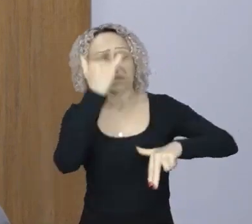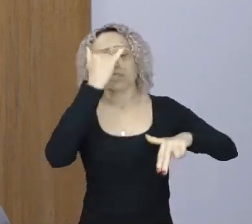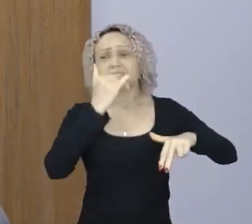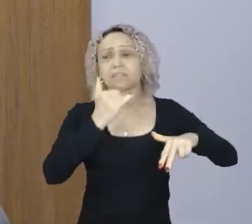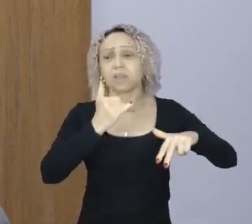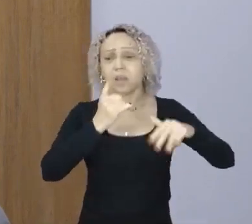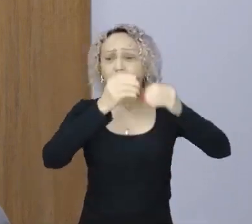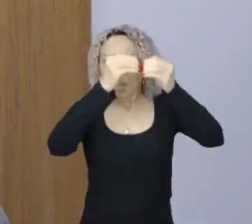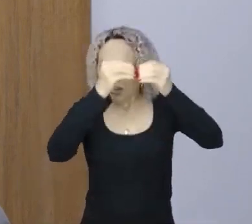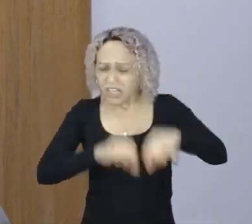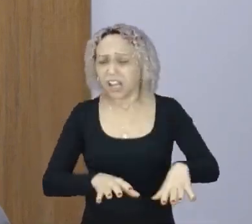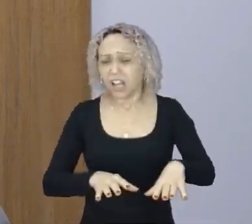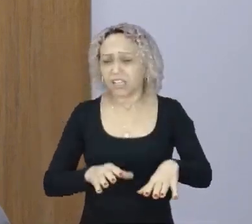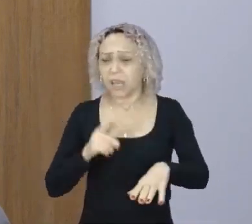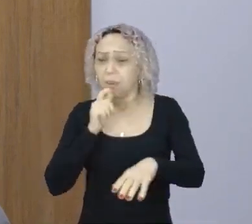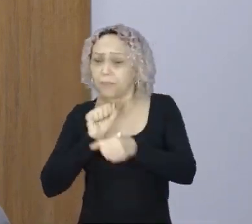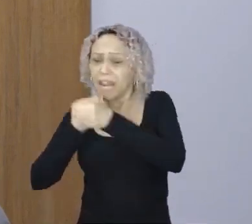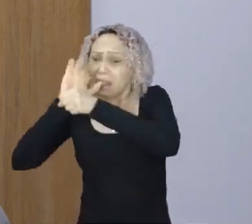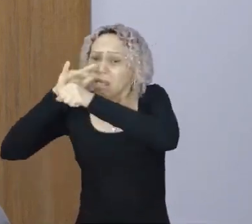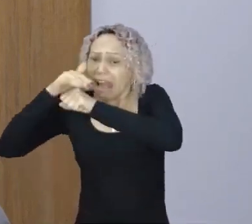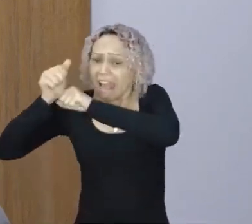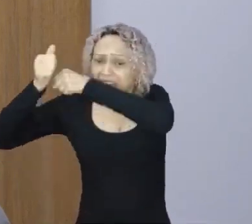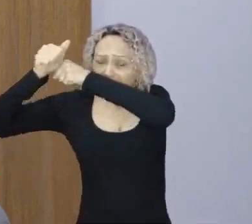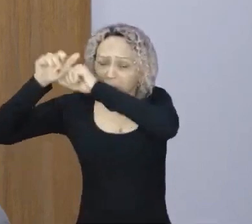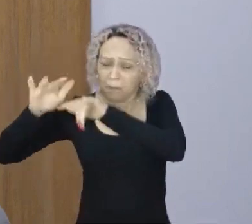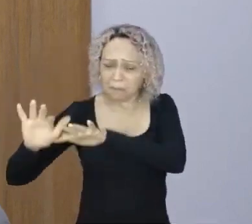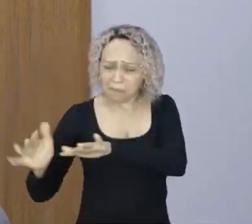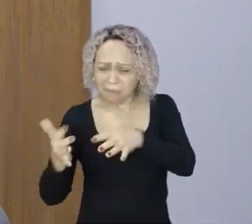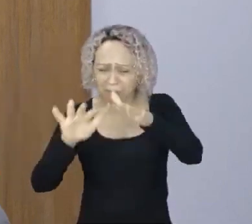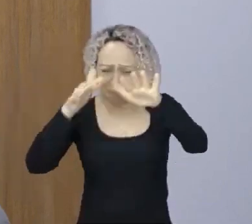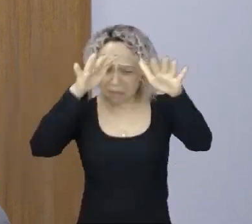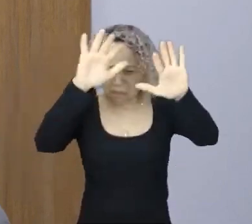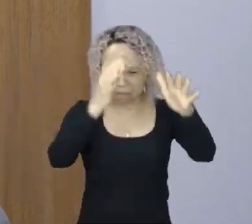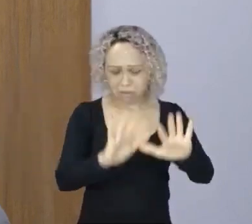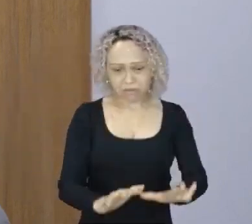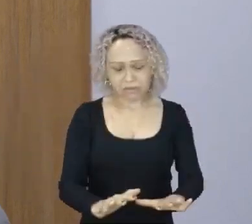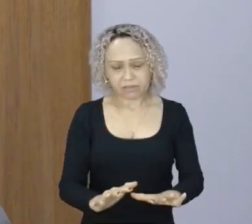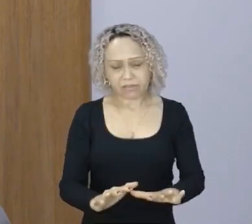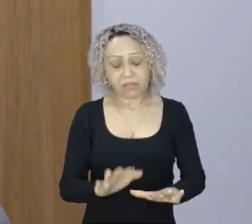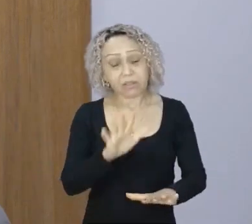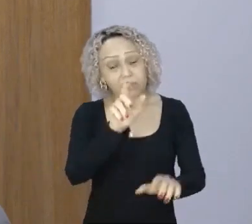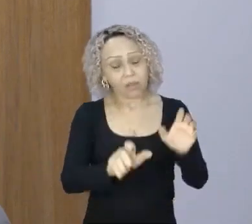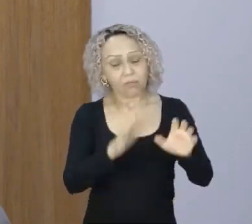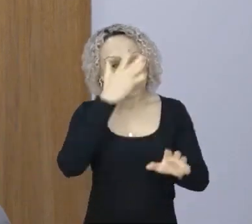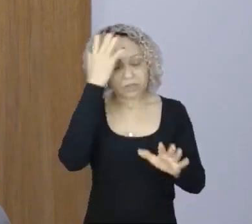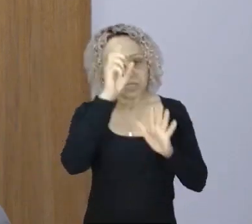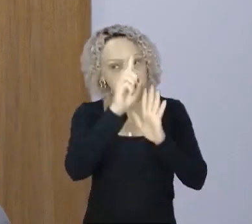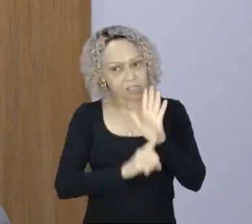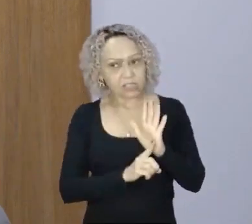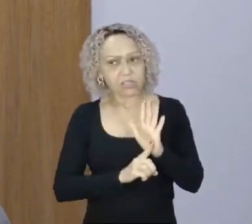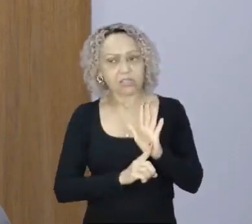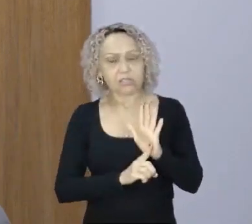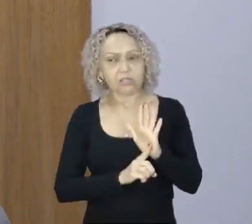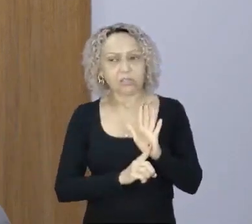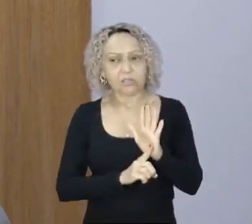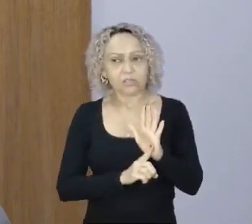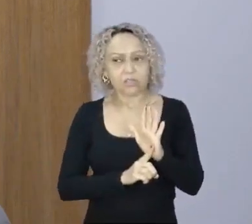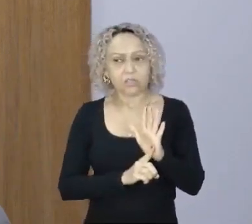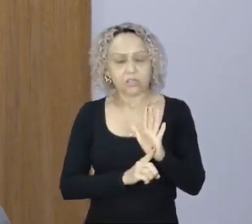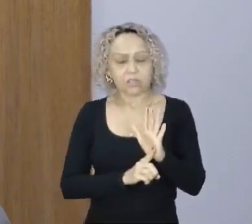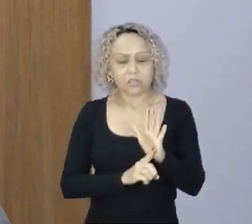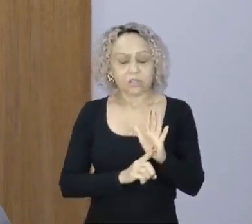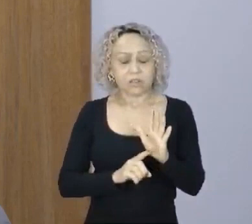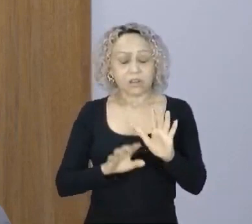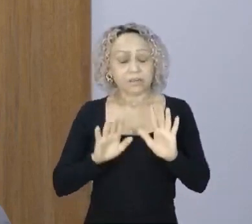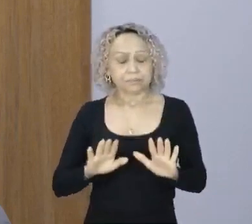de direito. Enquanto não for aprovada a PNAB, isso é só um sonho. Nós não somos sujeitos de